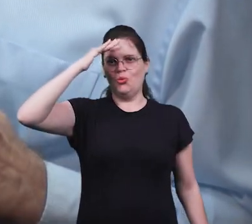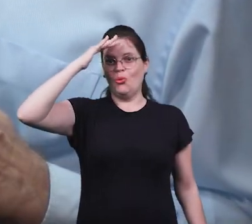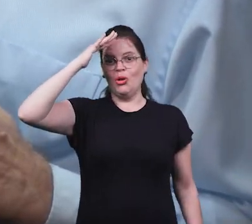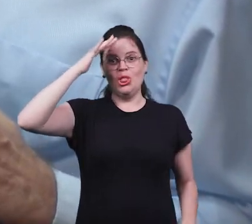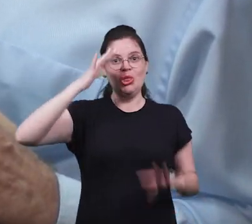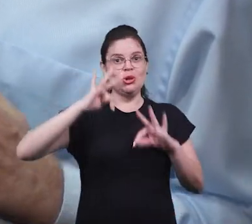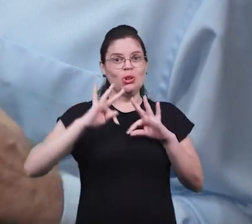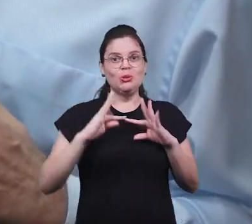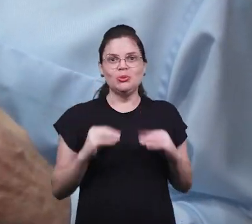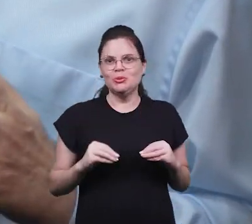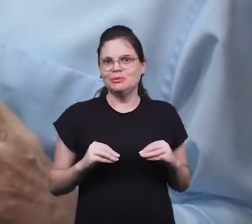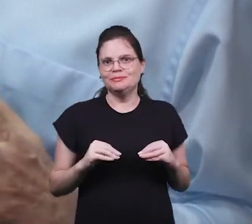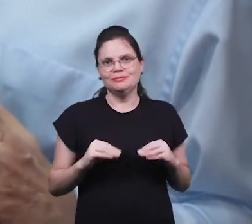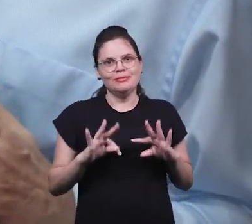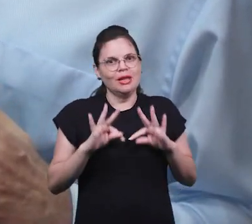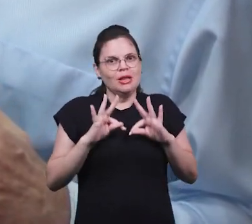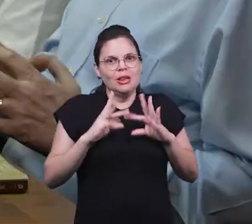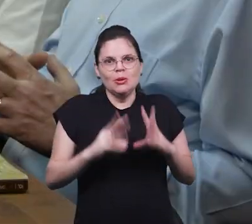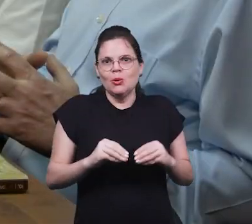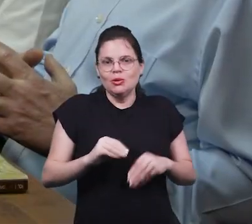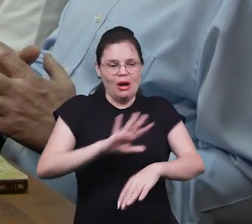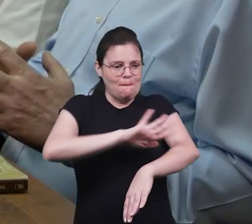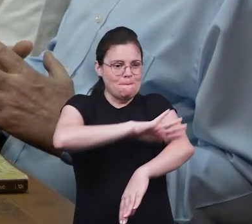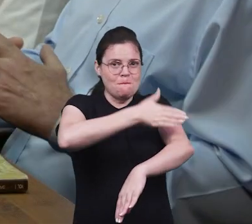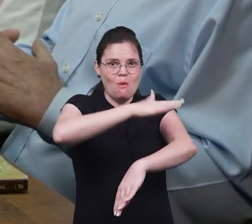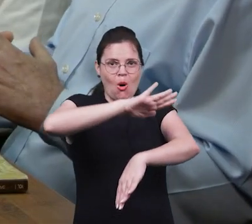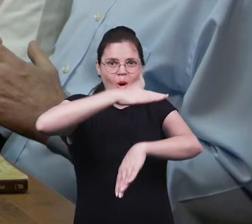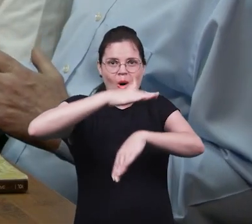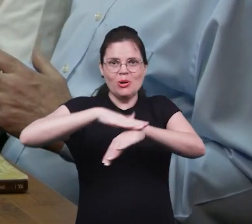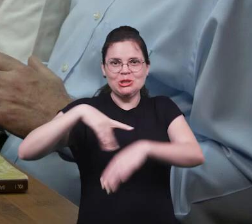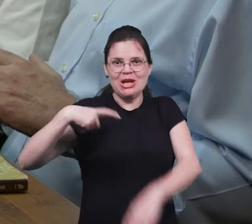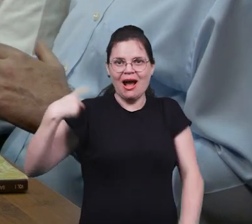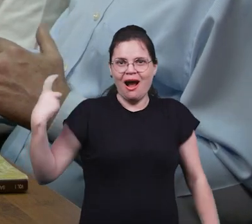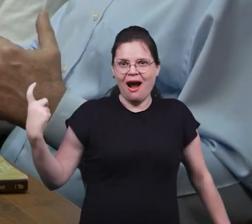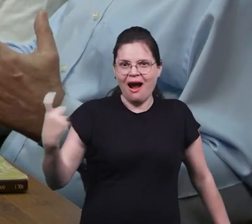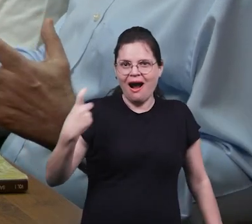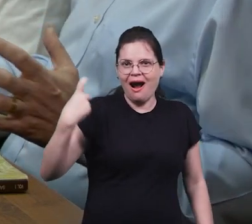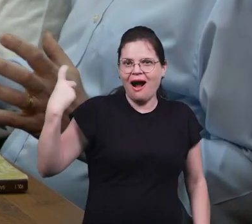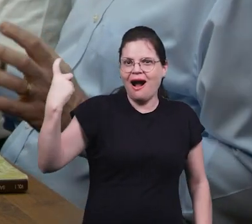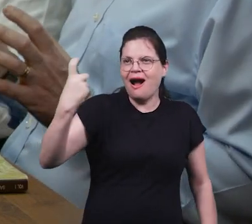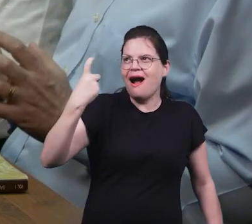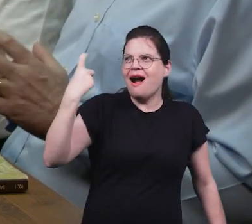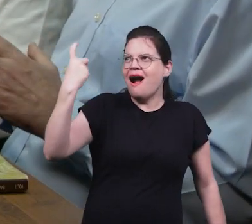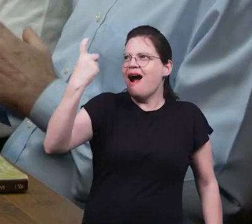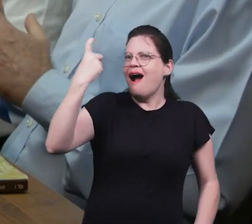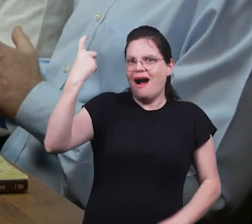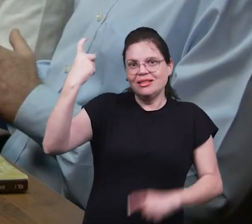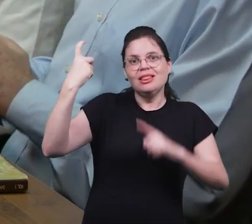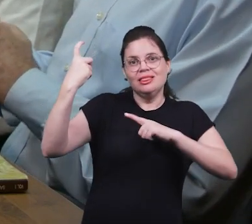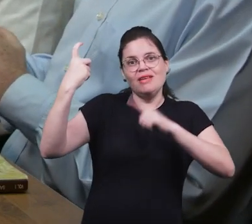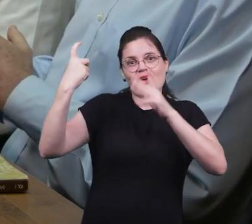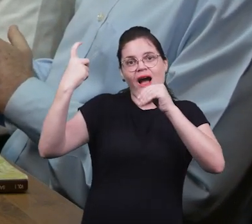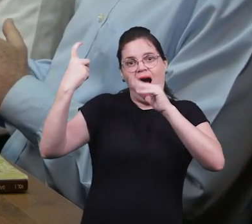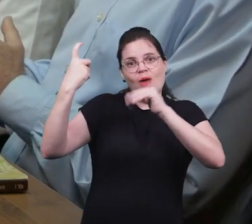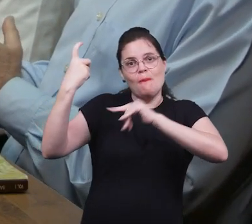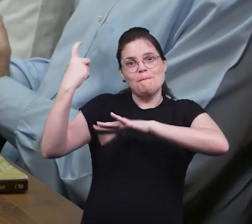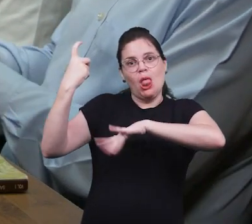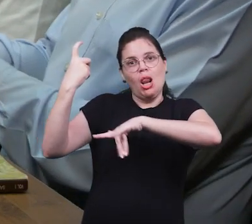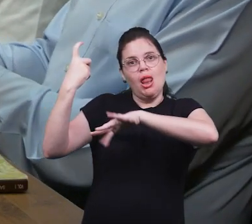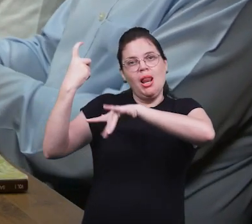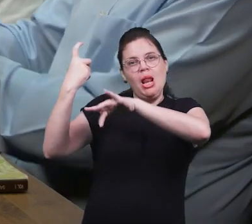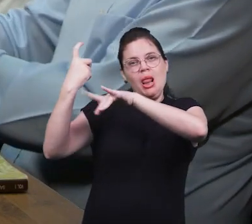ser dentro da arca. Não há outra maneira de ser salvo. Não há outra maneira de ser salvo a não